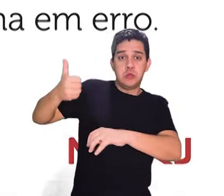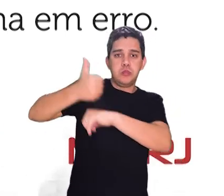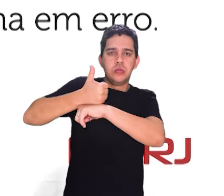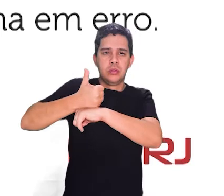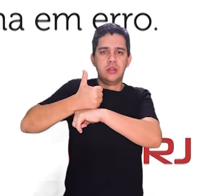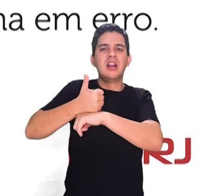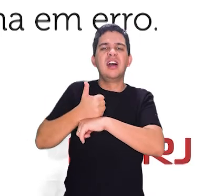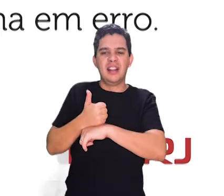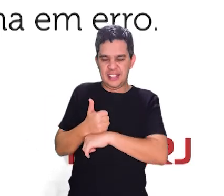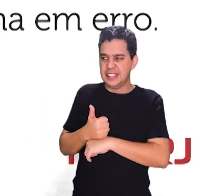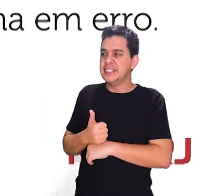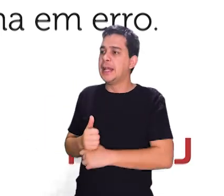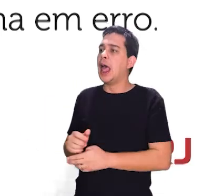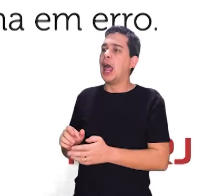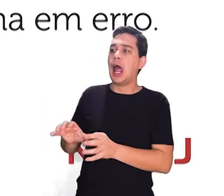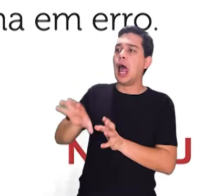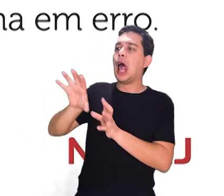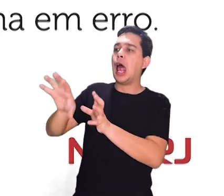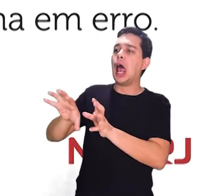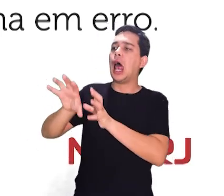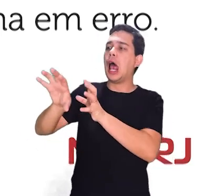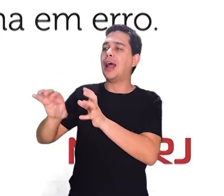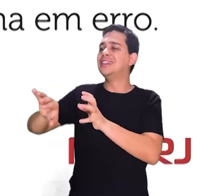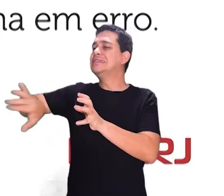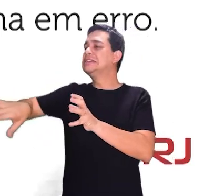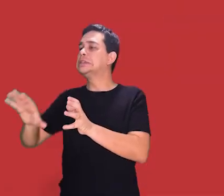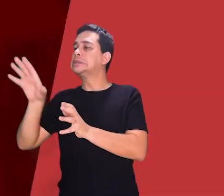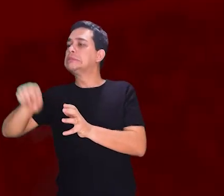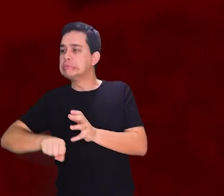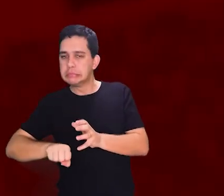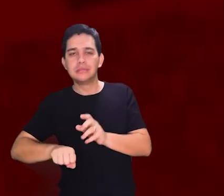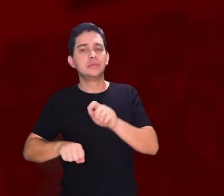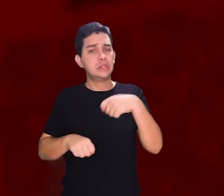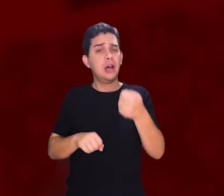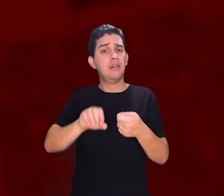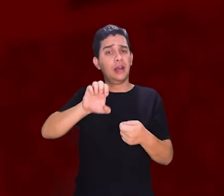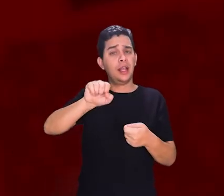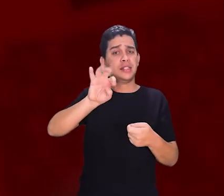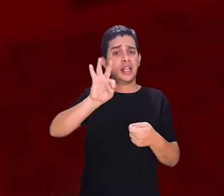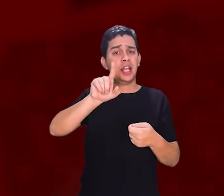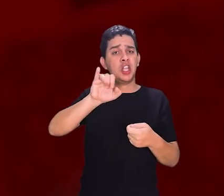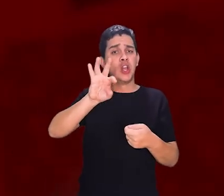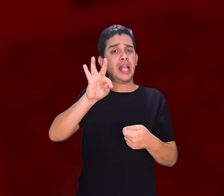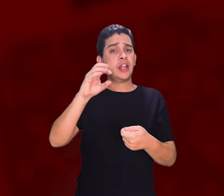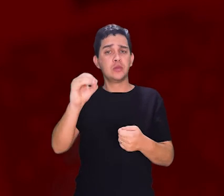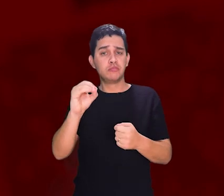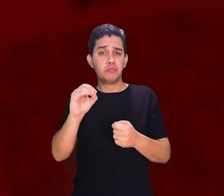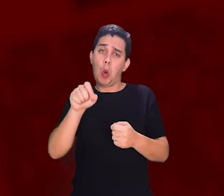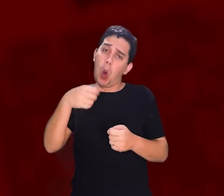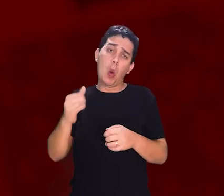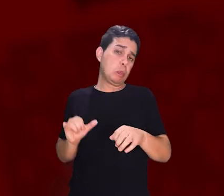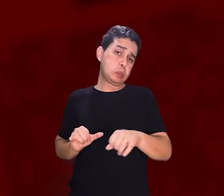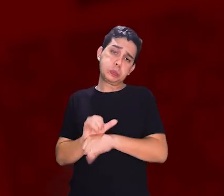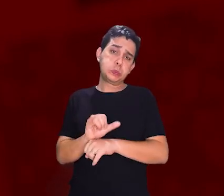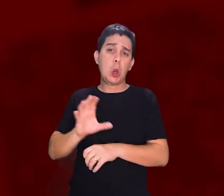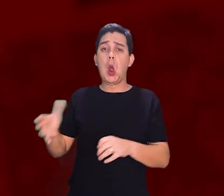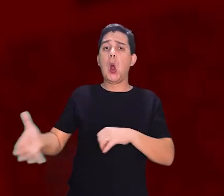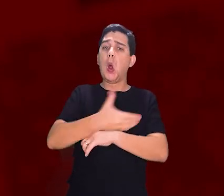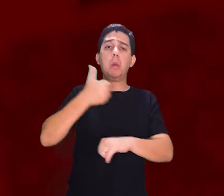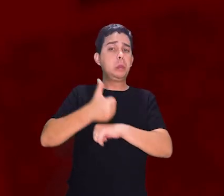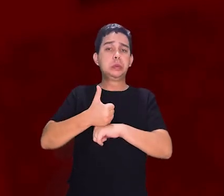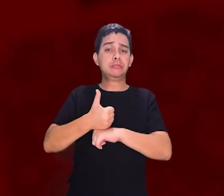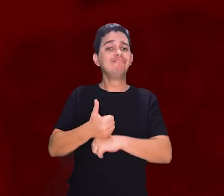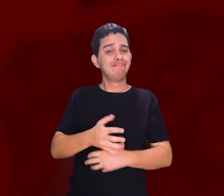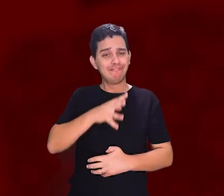pessoa, para induzir ou manter a vítima em erro. Conheça as expressões usadas no meio jurídico.